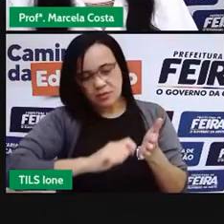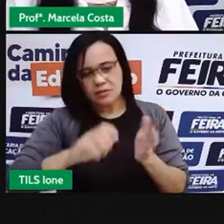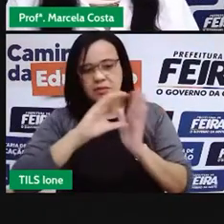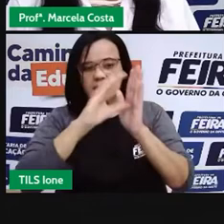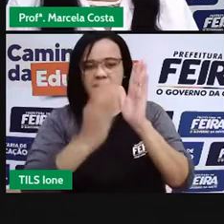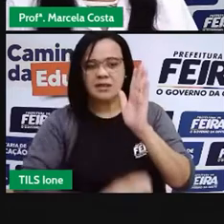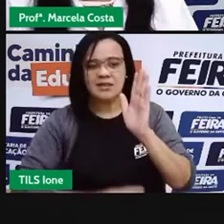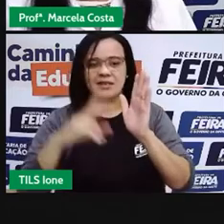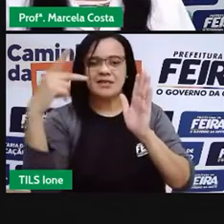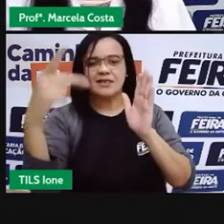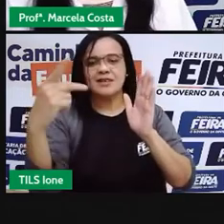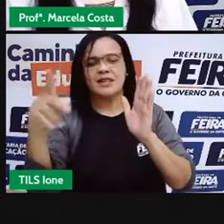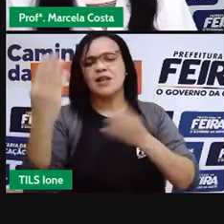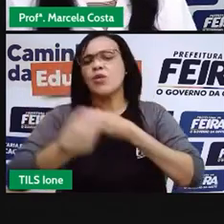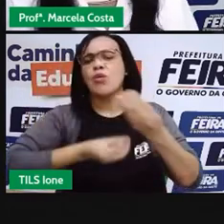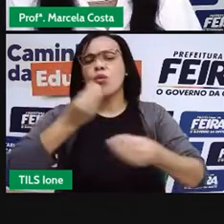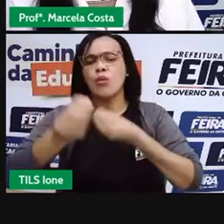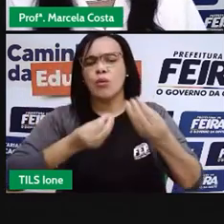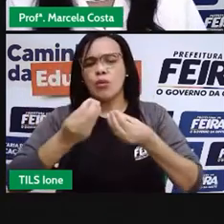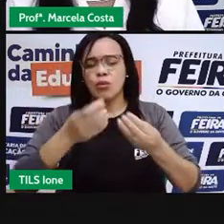desse personagem.